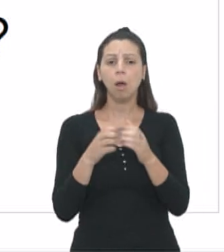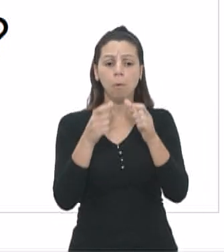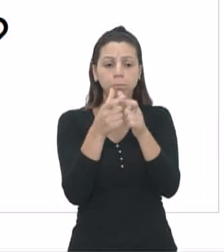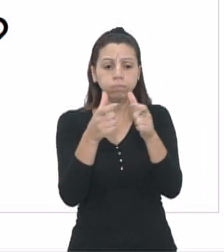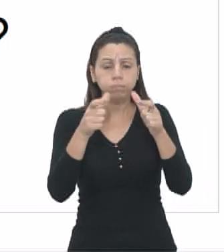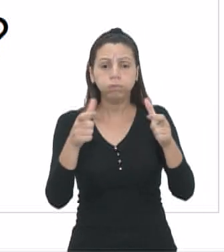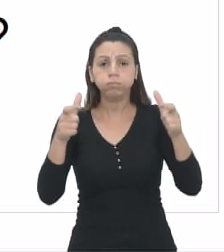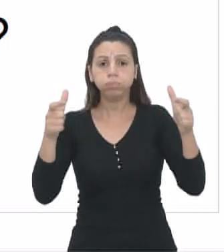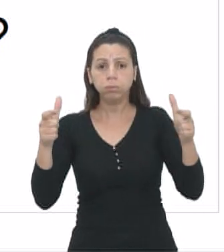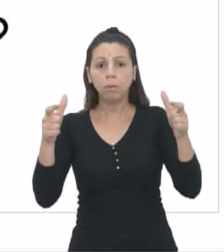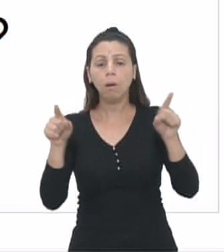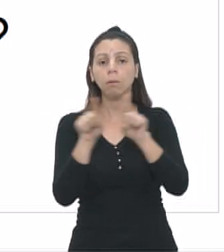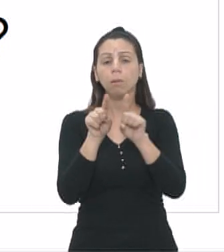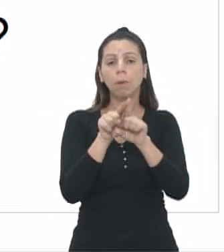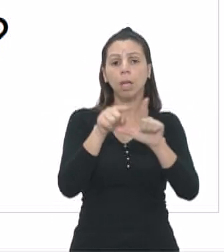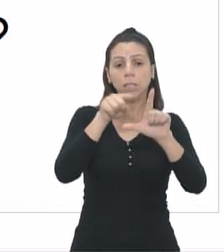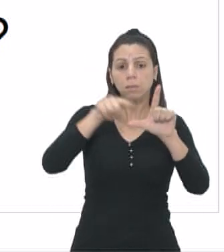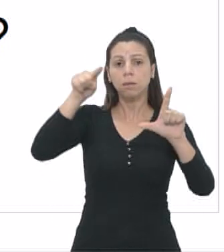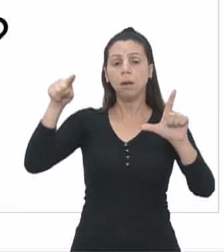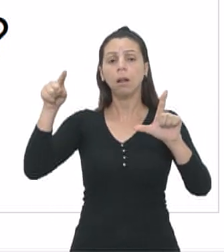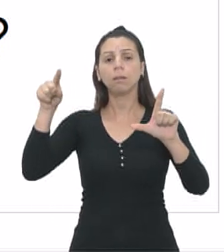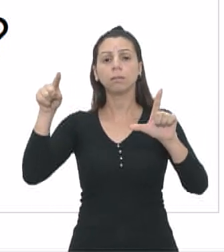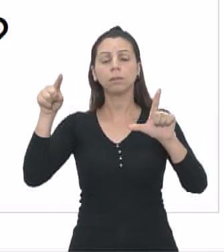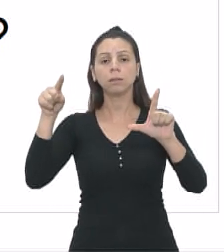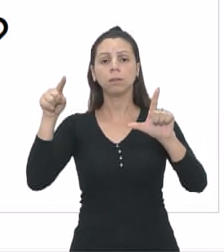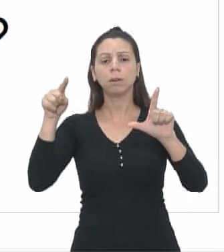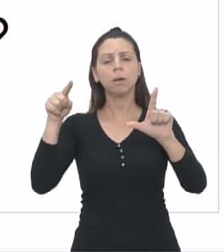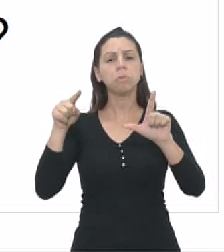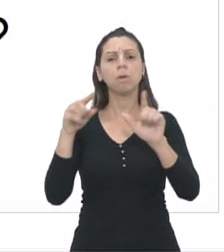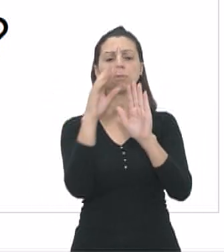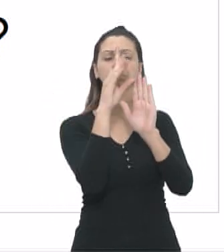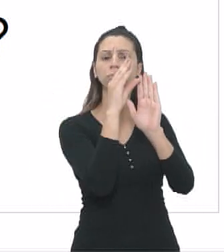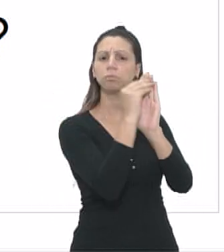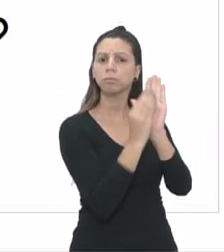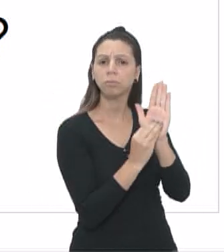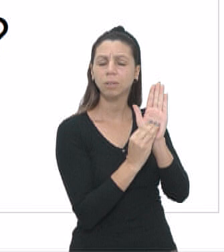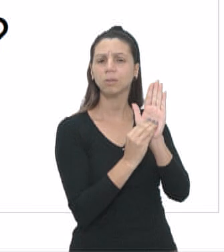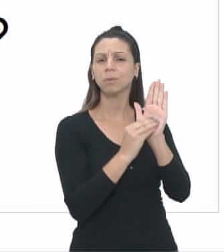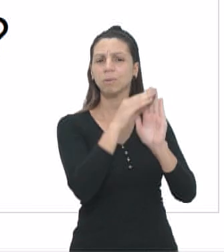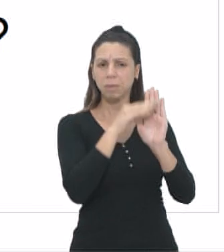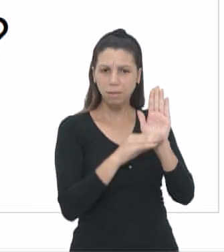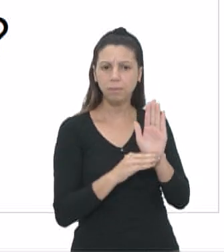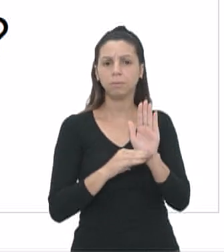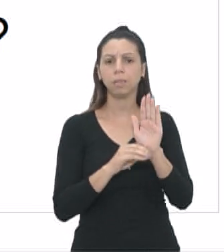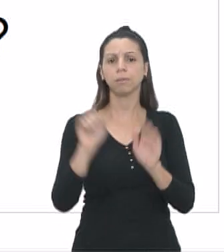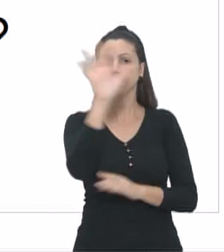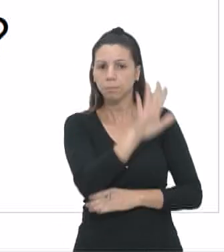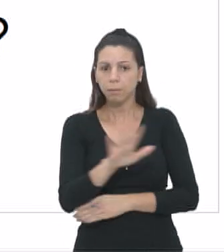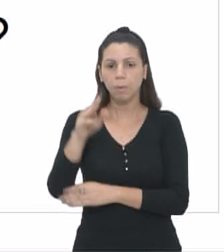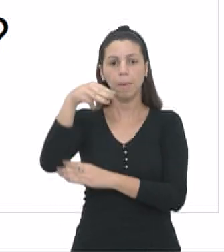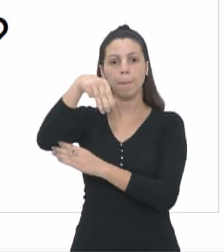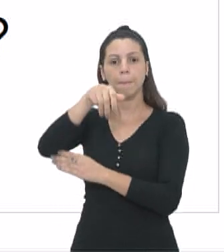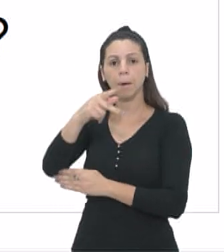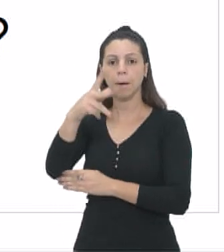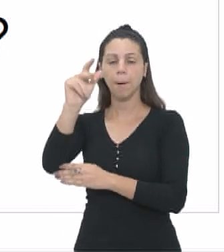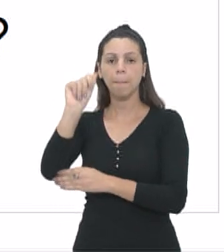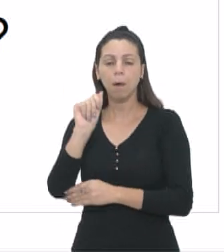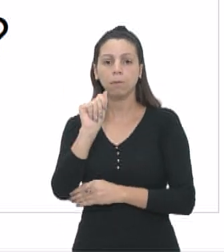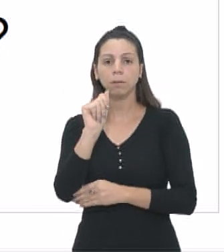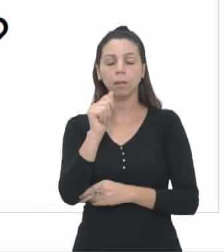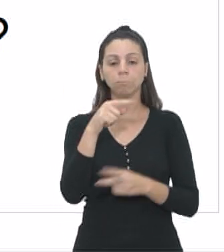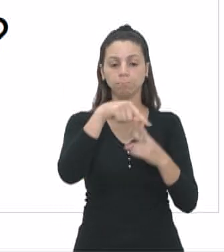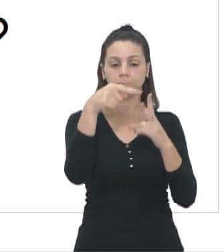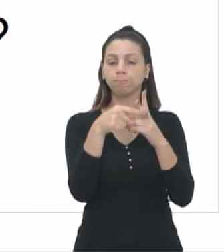são a mesma coisa? Quais os elementos de um mapa? Então aí a gente já tem duas perguntas para a gente começar